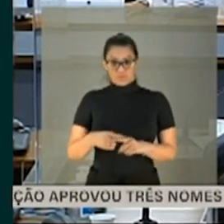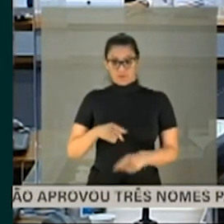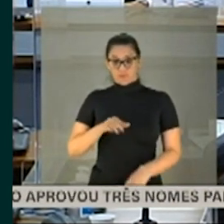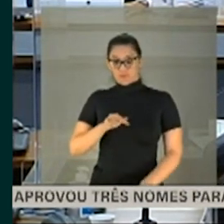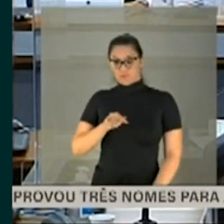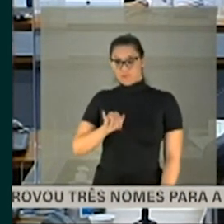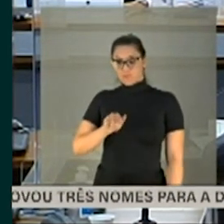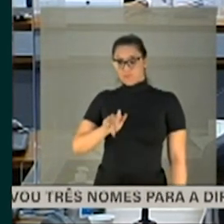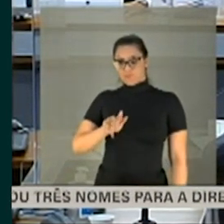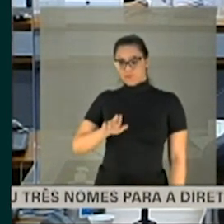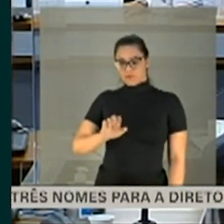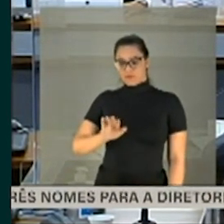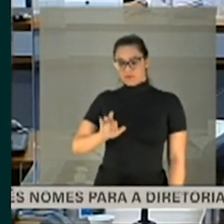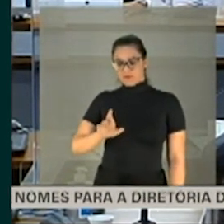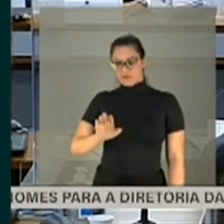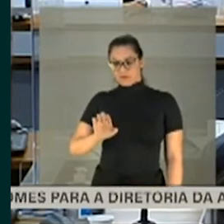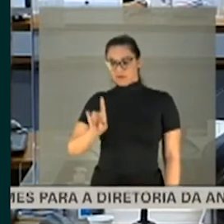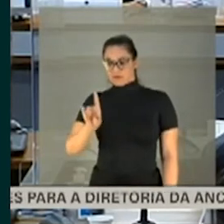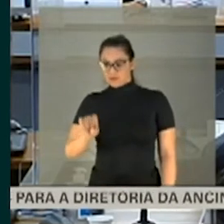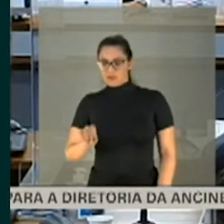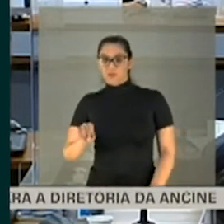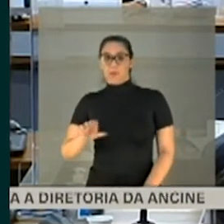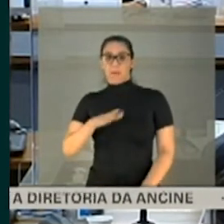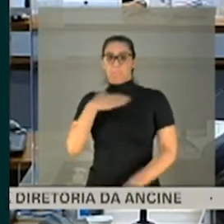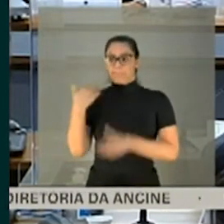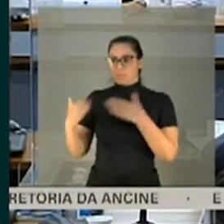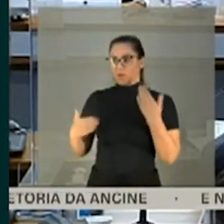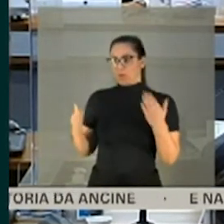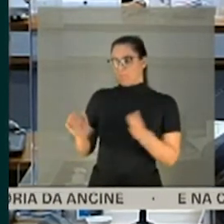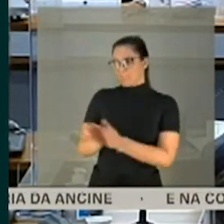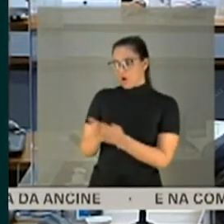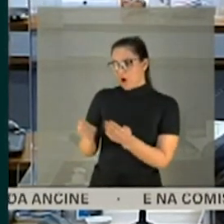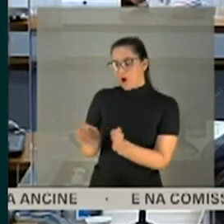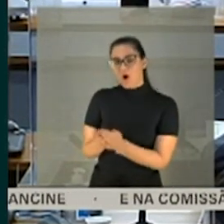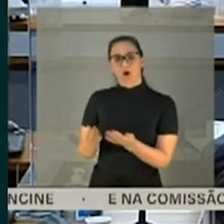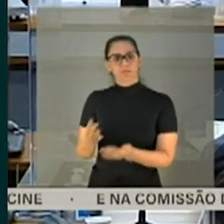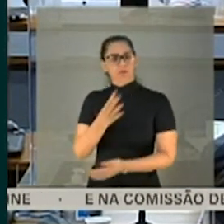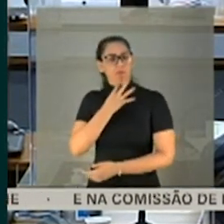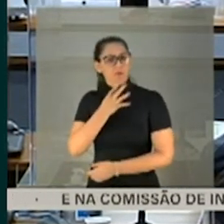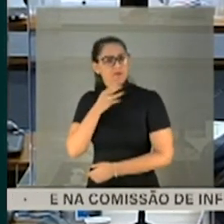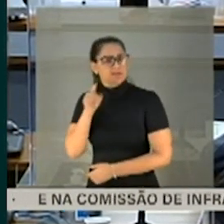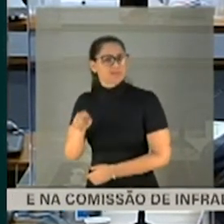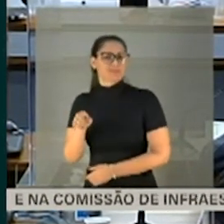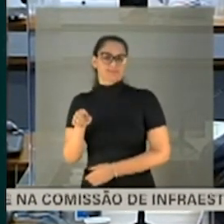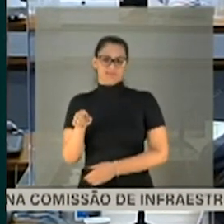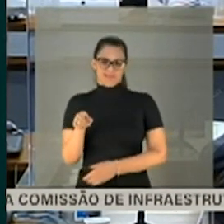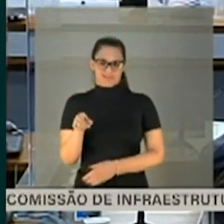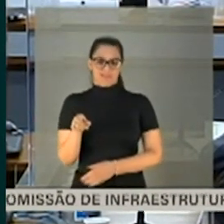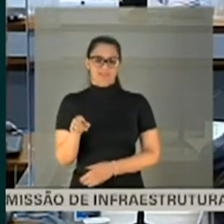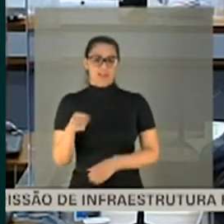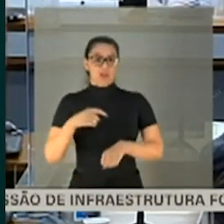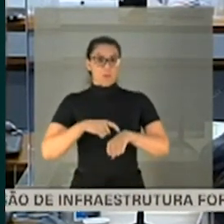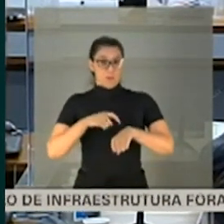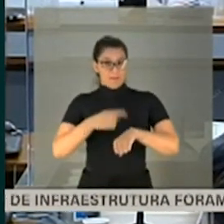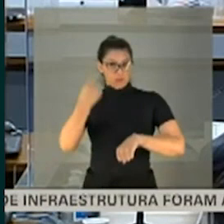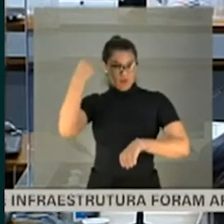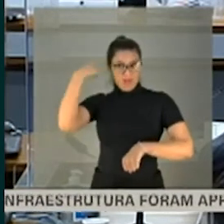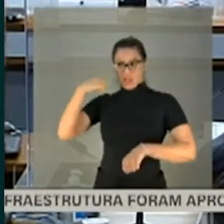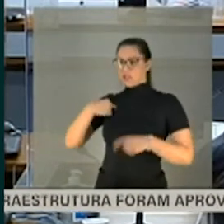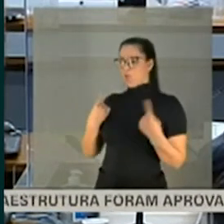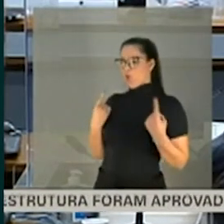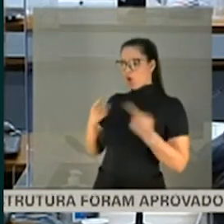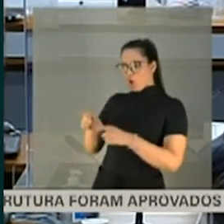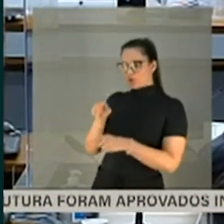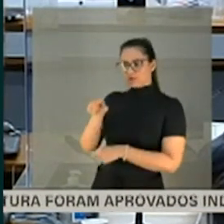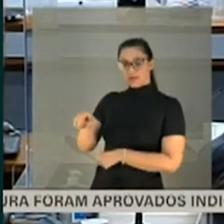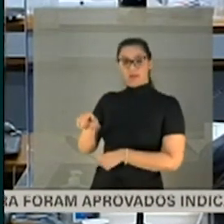morreu pobre, porque o Geisel morreu pobre, porque a gente conhecia. E eu estava naquele momento do outro lado contra eles. Mas uma coisa que